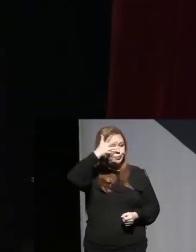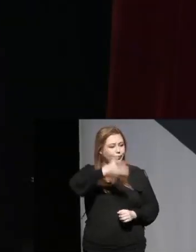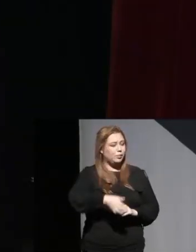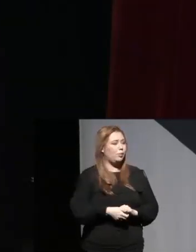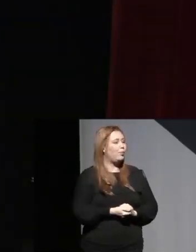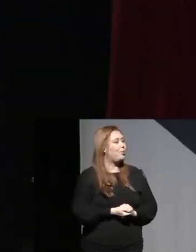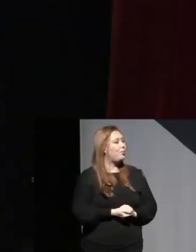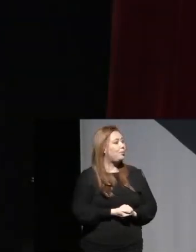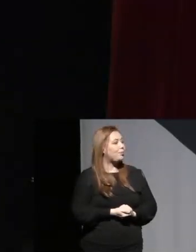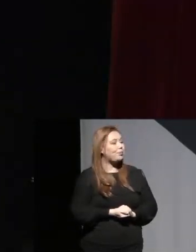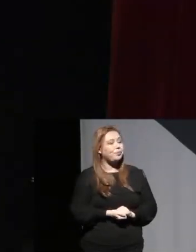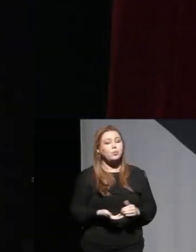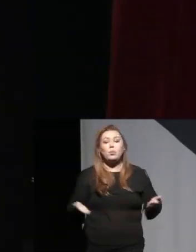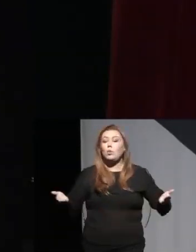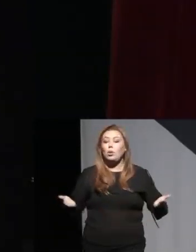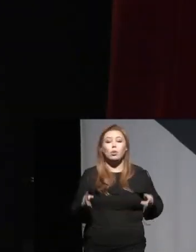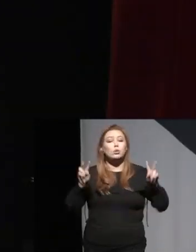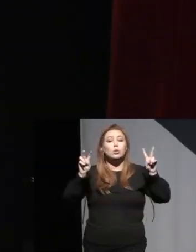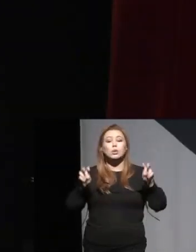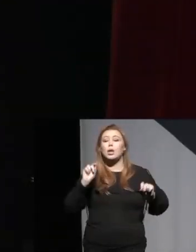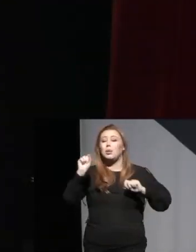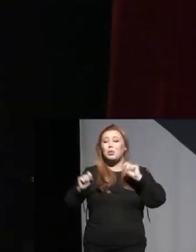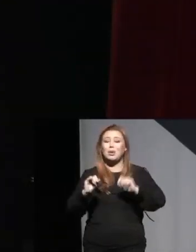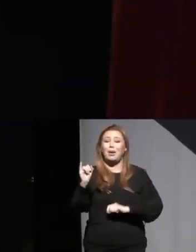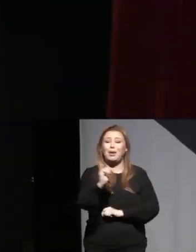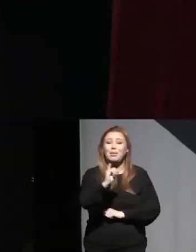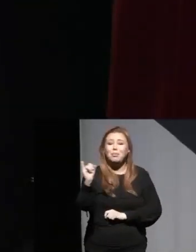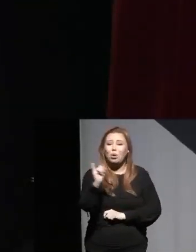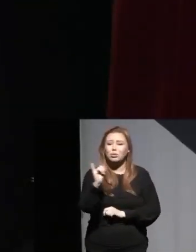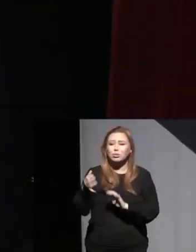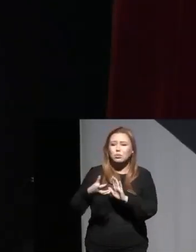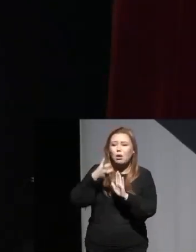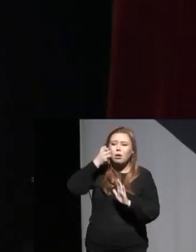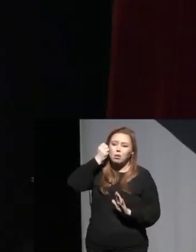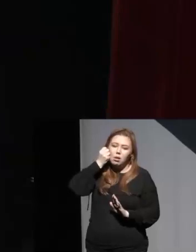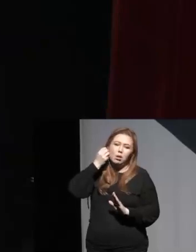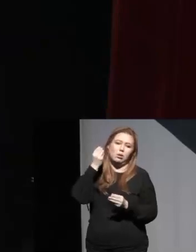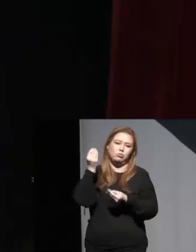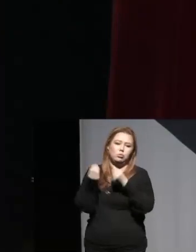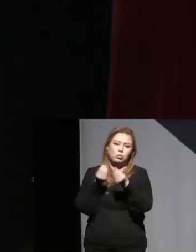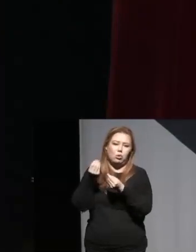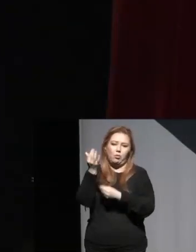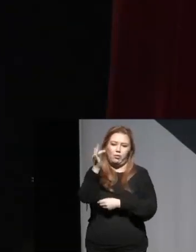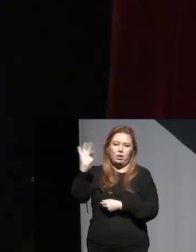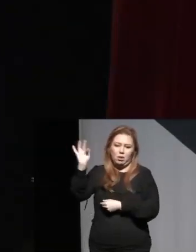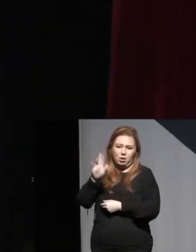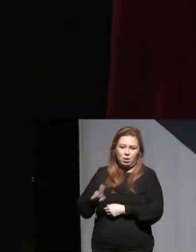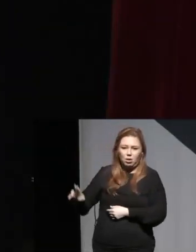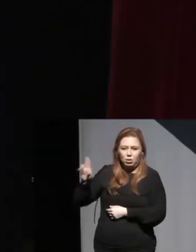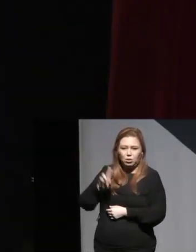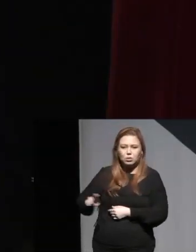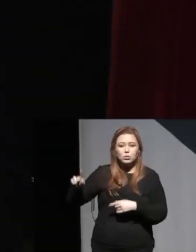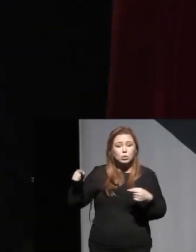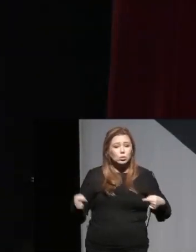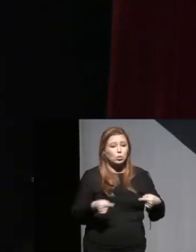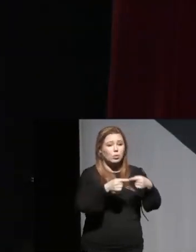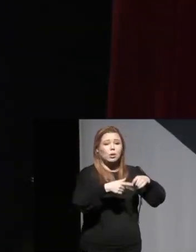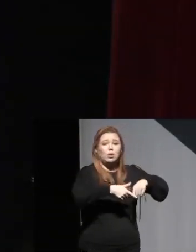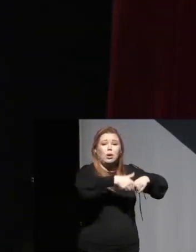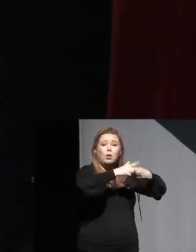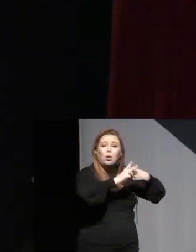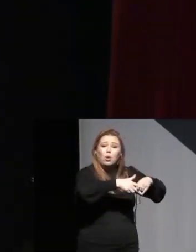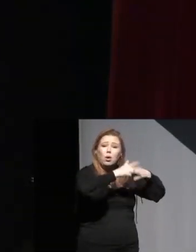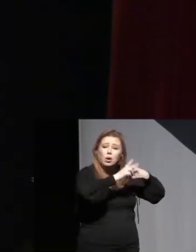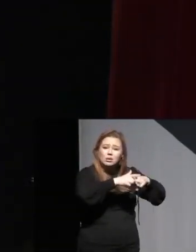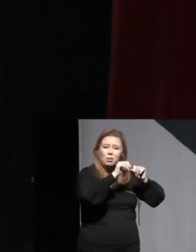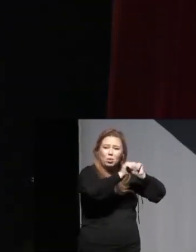pouquinho hoje sobre a questão da tributação, arrecadação e federalismo, fazendo uma ligação com a reforma tributária. Eu acho que